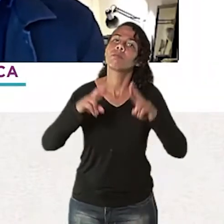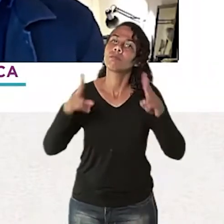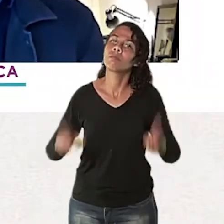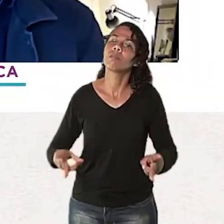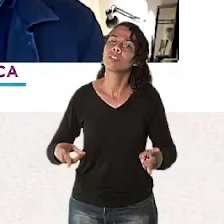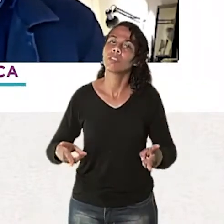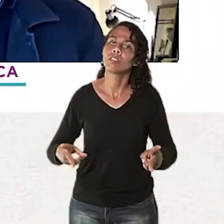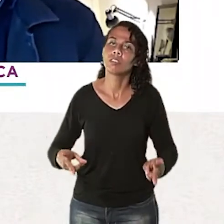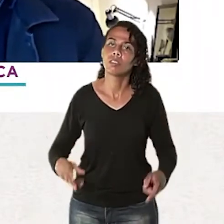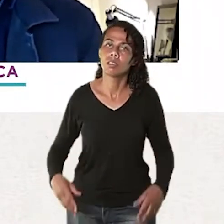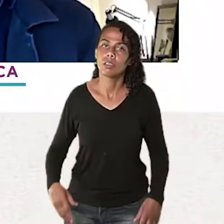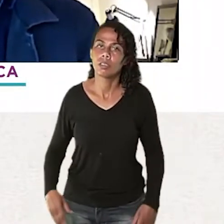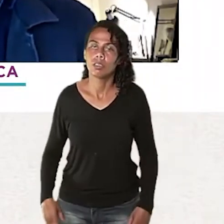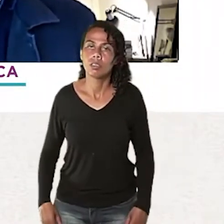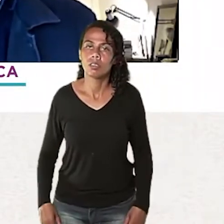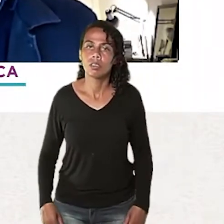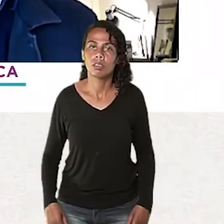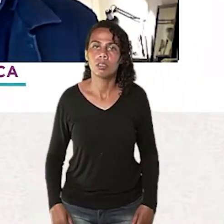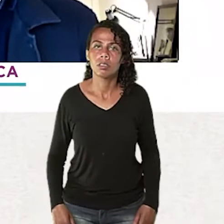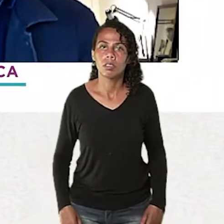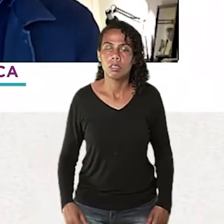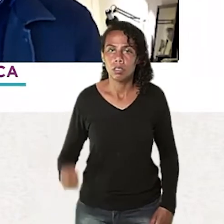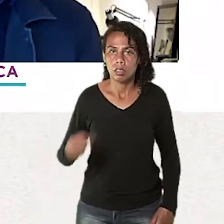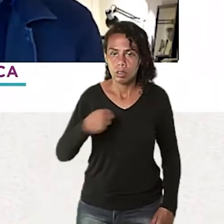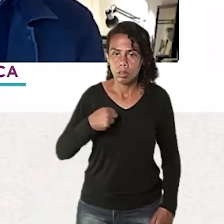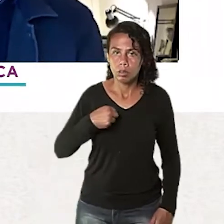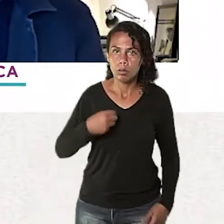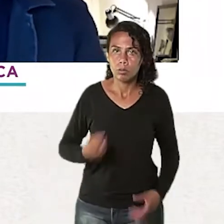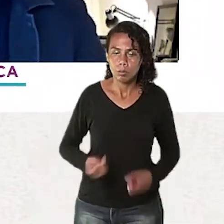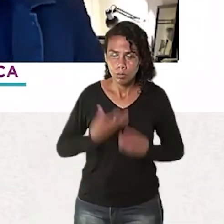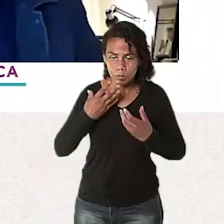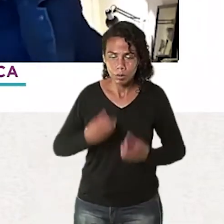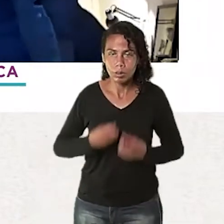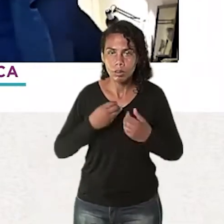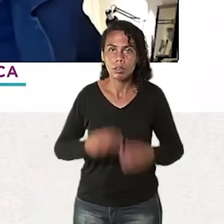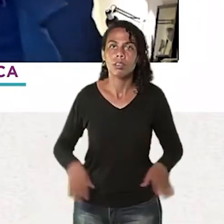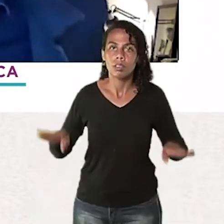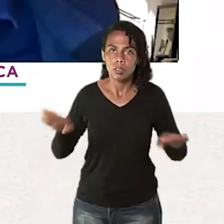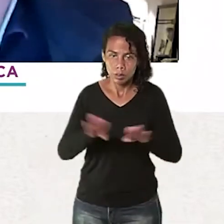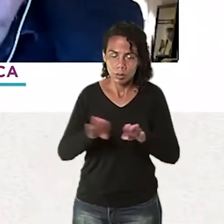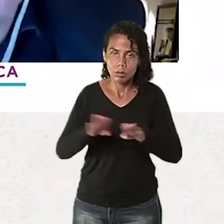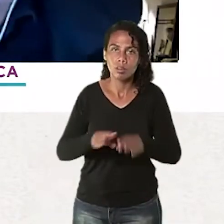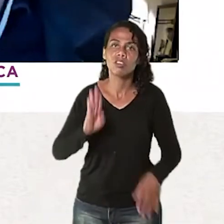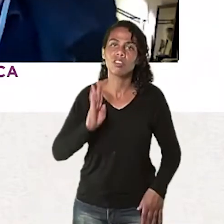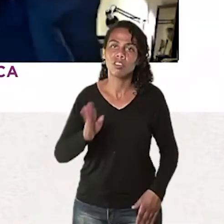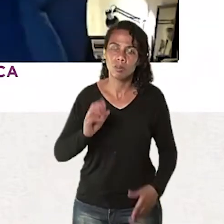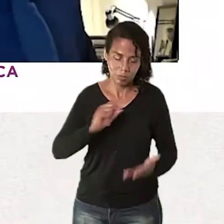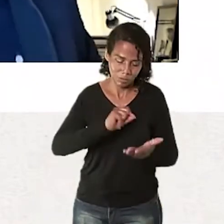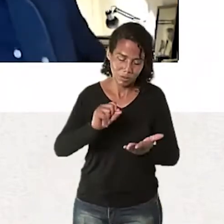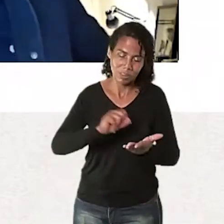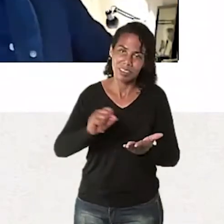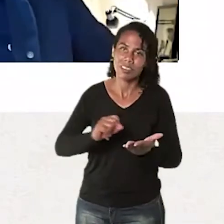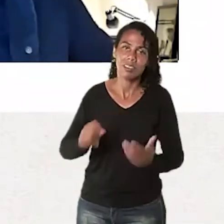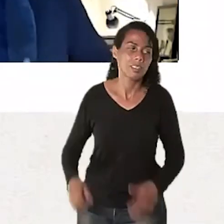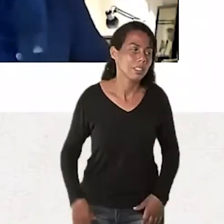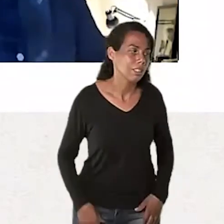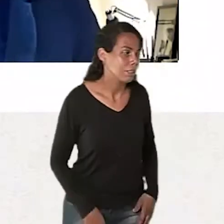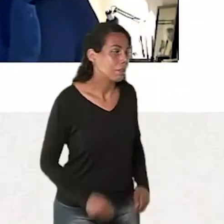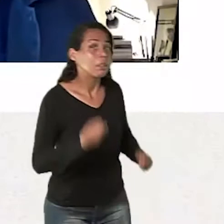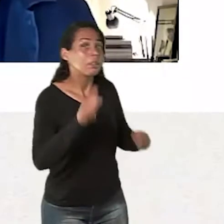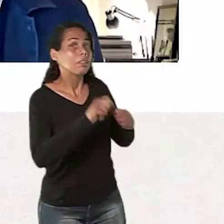Tá mostra uma aí. Leu uma aí. Não. A fonte. Quase que eu